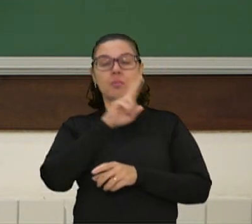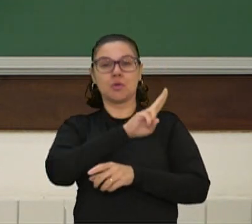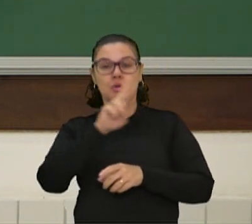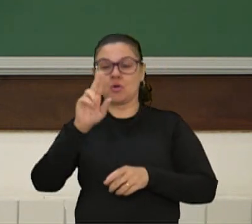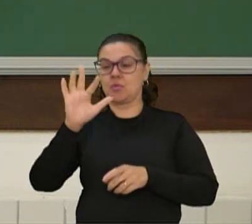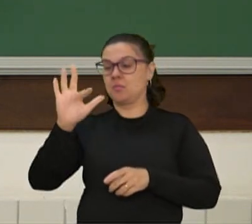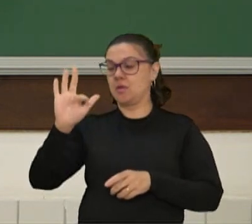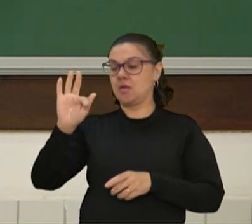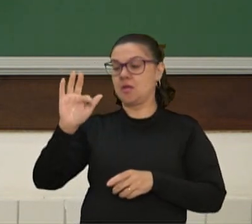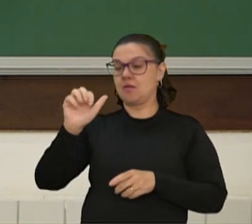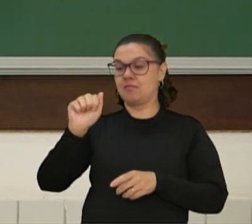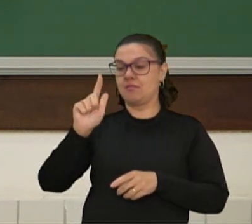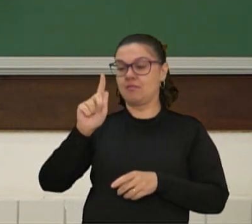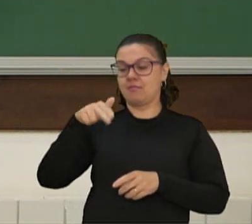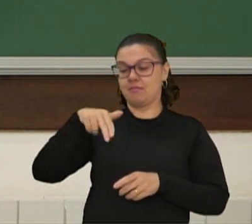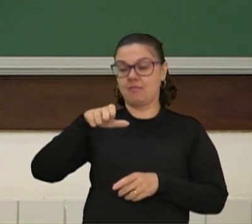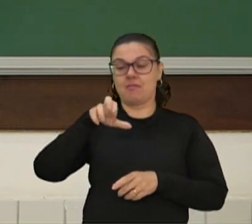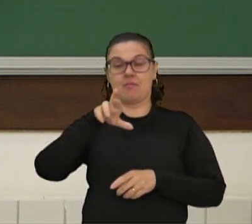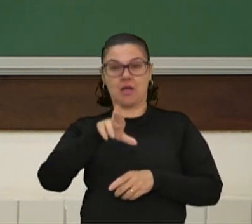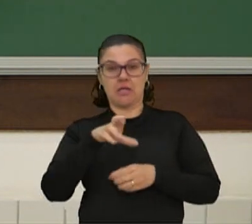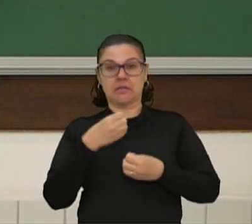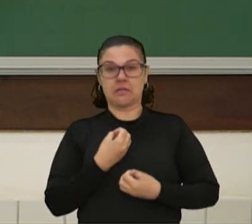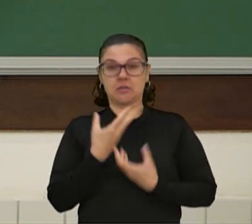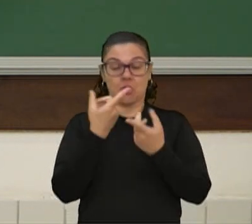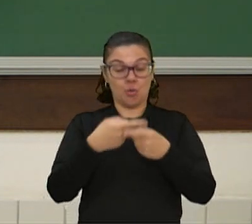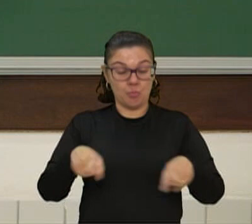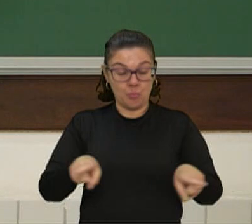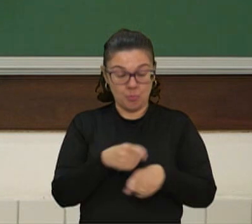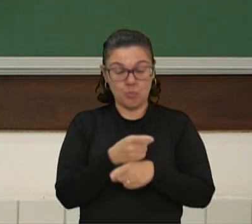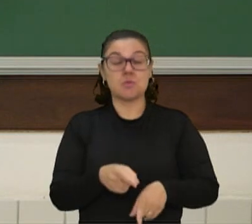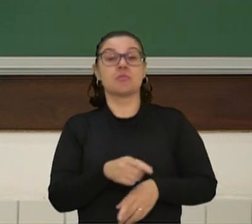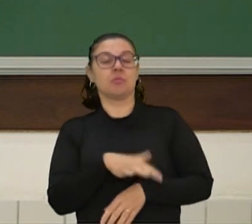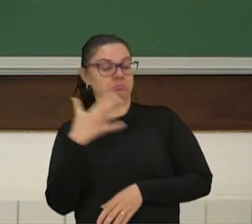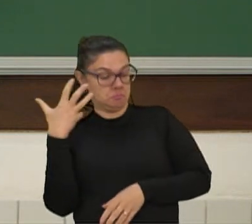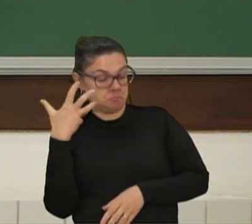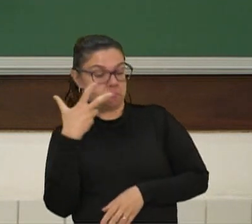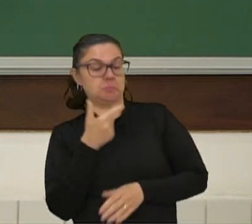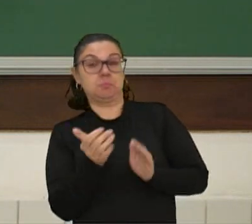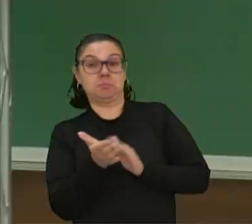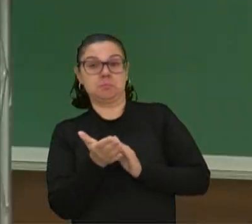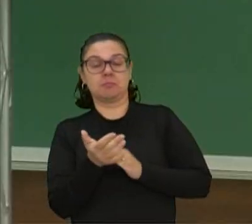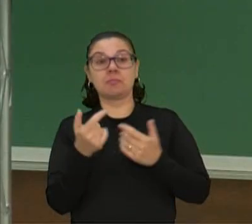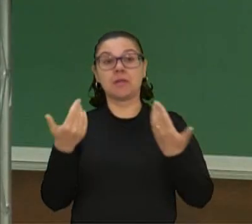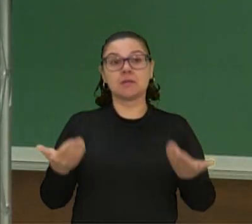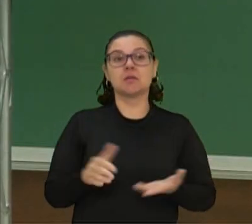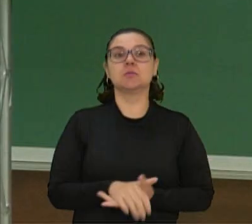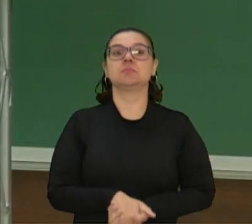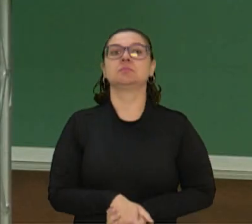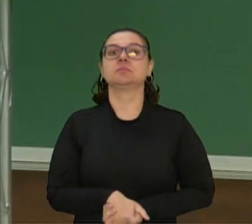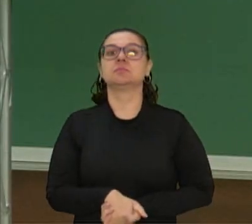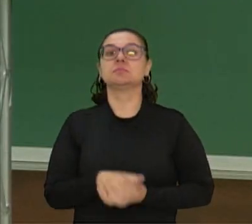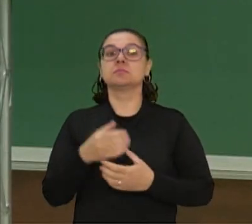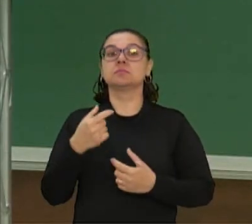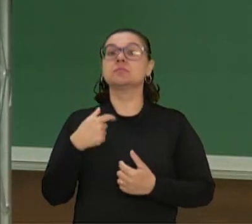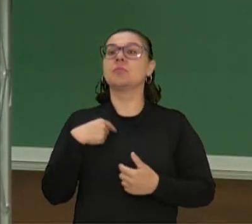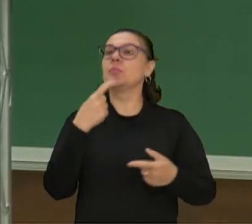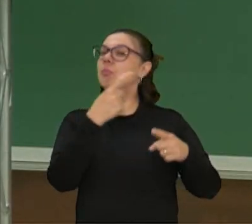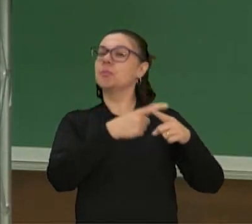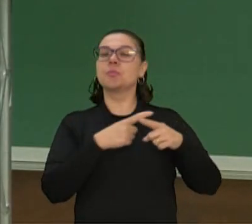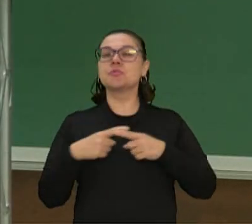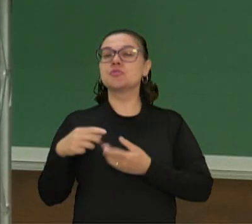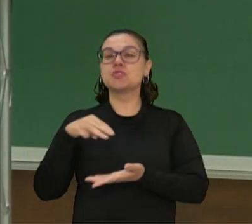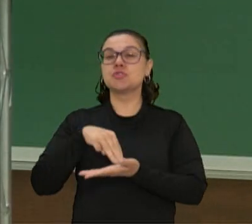Fagner. Ele musicalizou esse poema da Cecília e ficou uma obra muito bonita. Então como é que começa o texto?